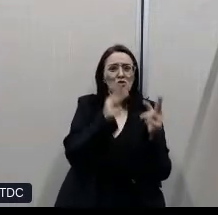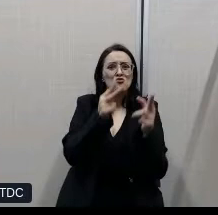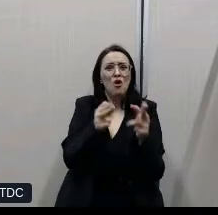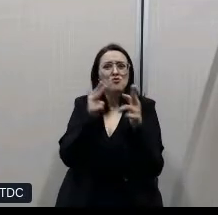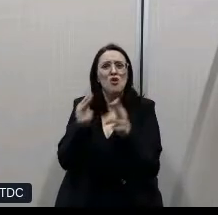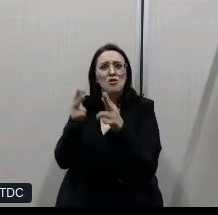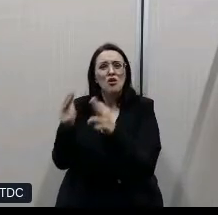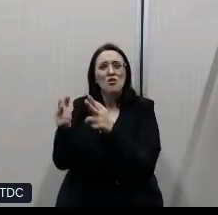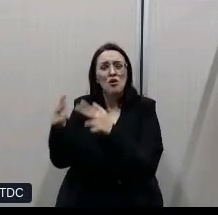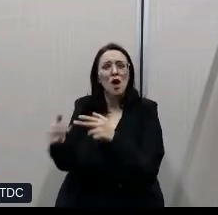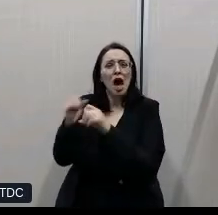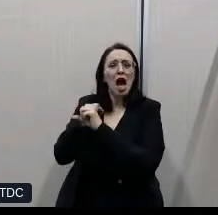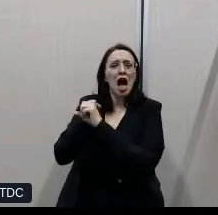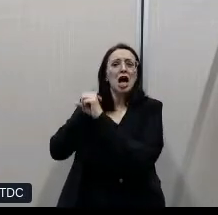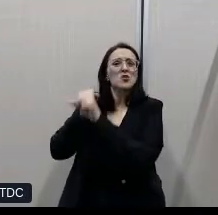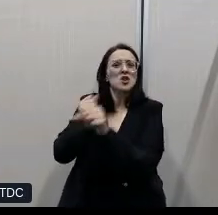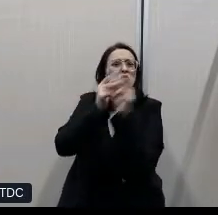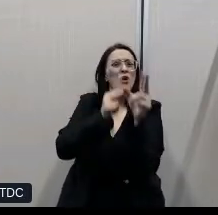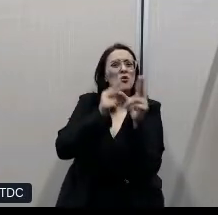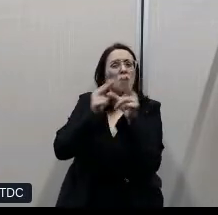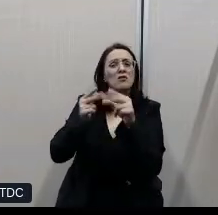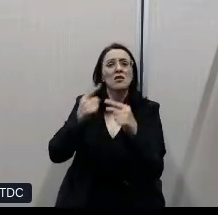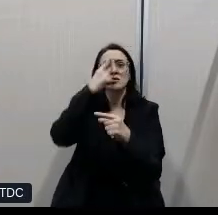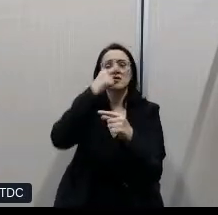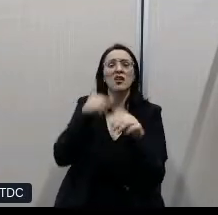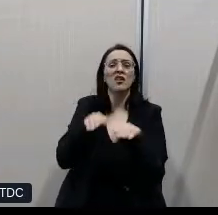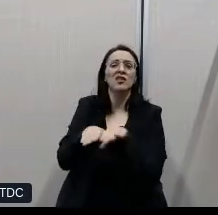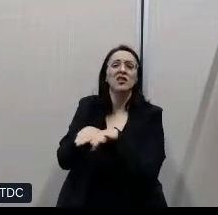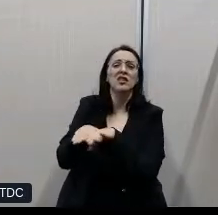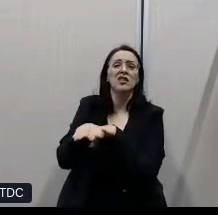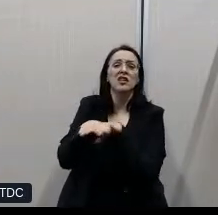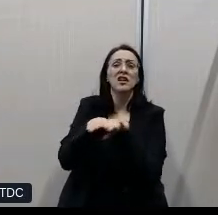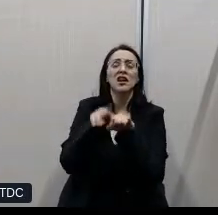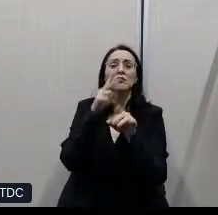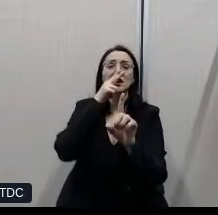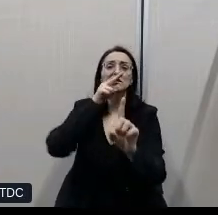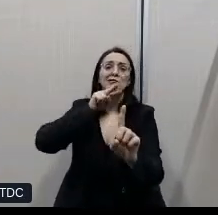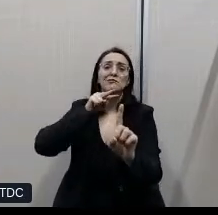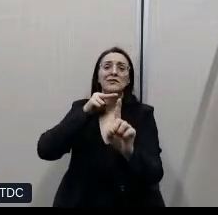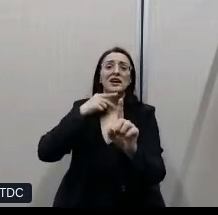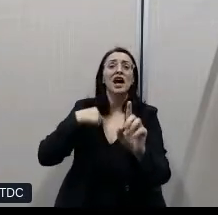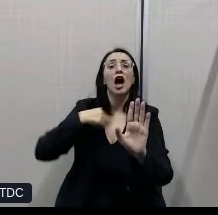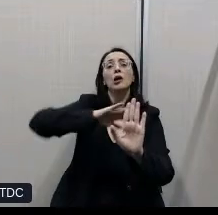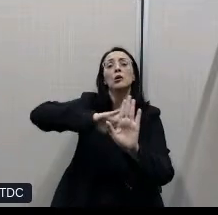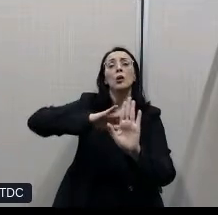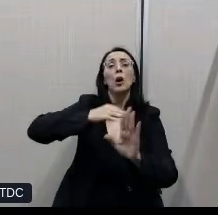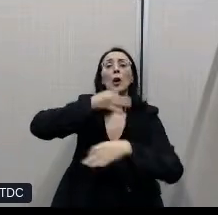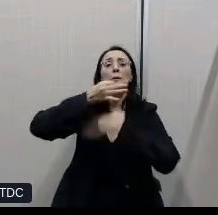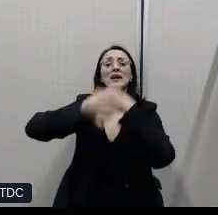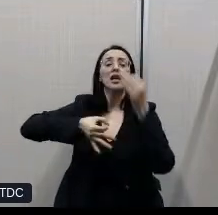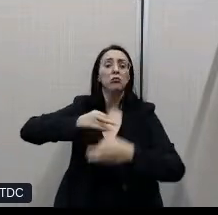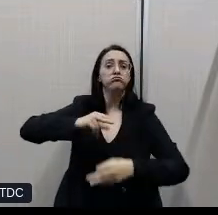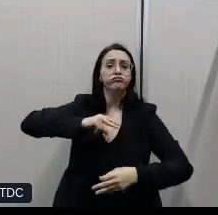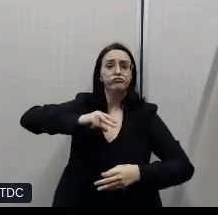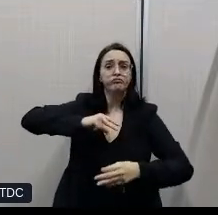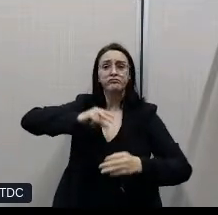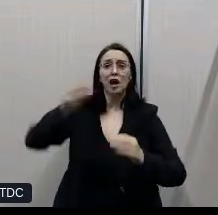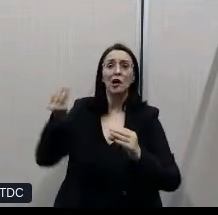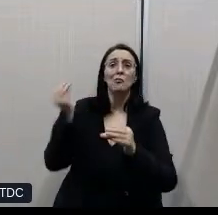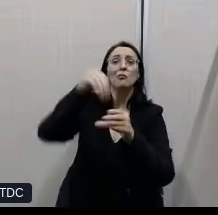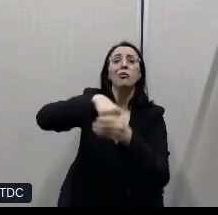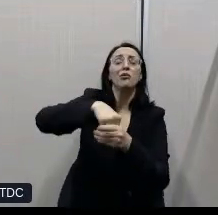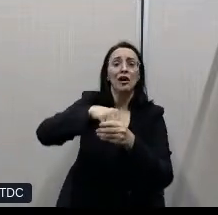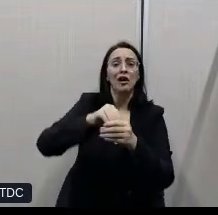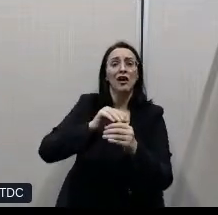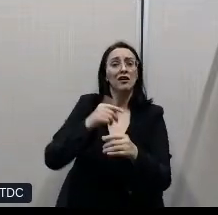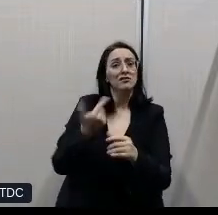se repetindo ao longo dos anos, são as pessoas que vão imprimir as suas visões nas tecnologias. Então, para que isso